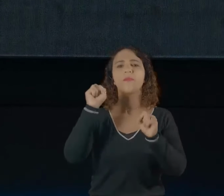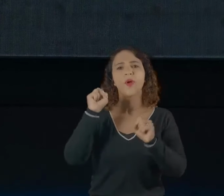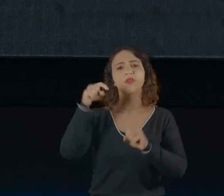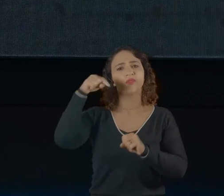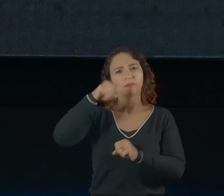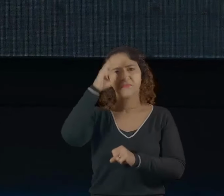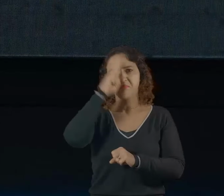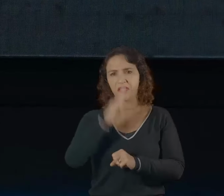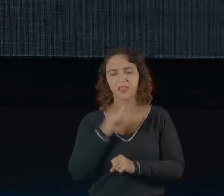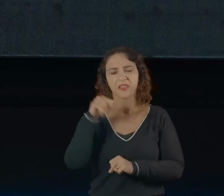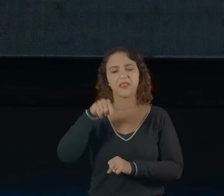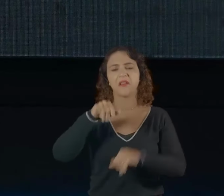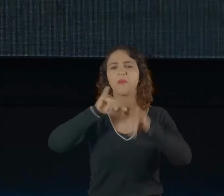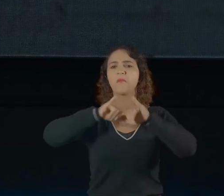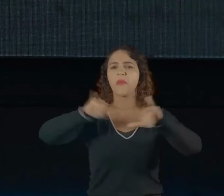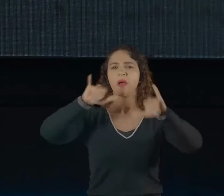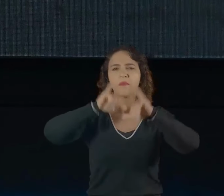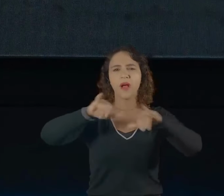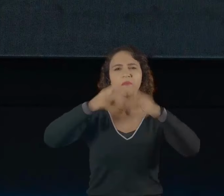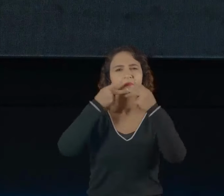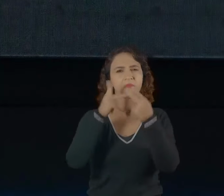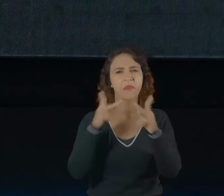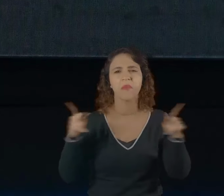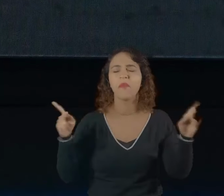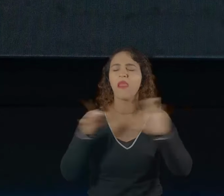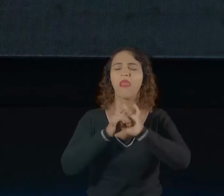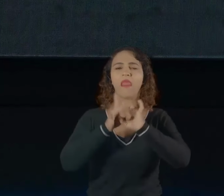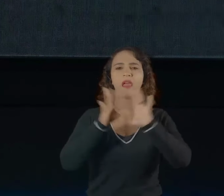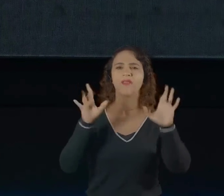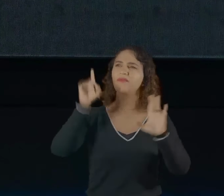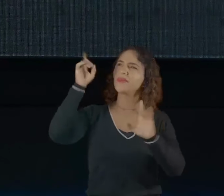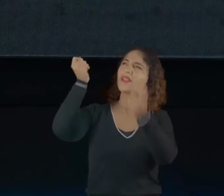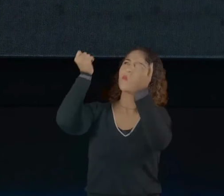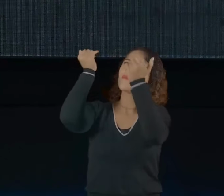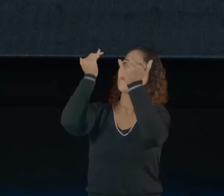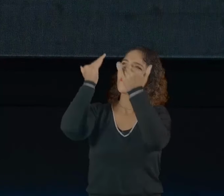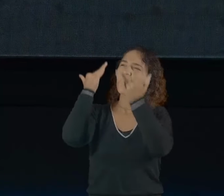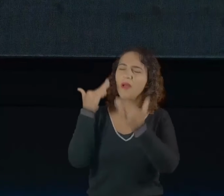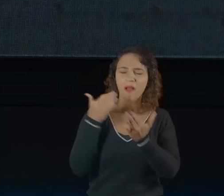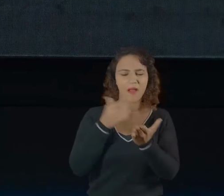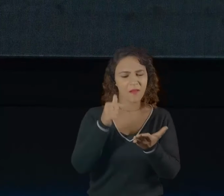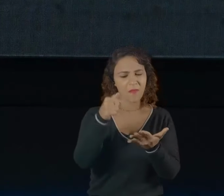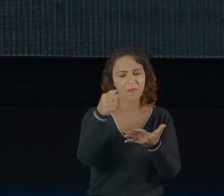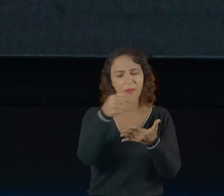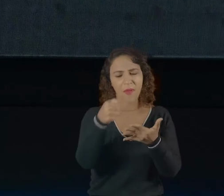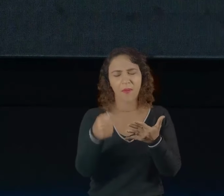evangelho. O Senhor tem me abençoado demais em todos os sentidos.